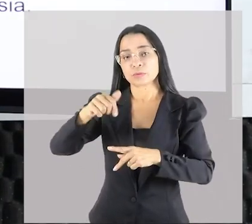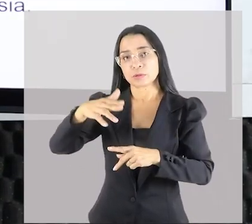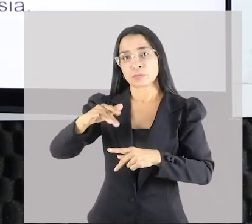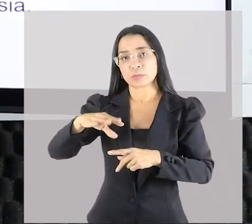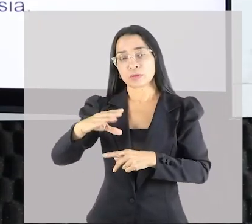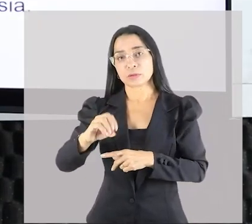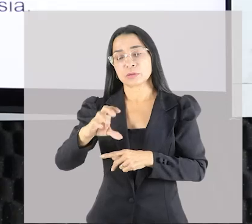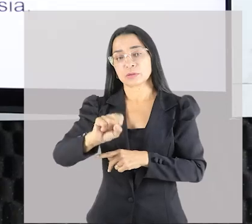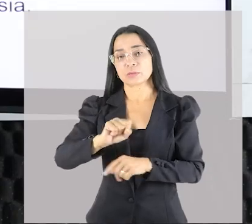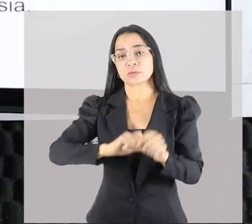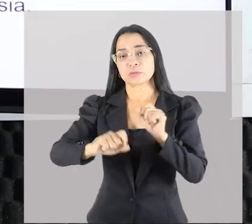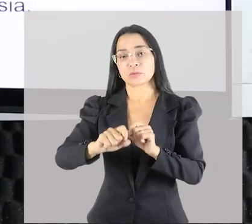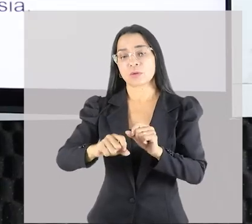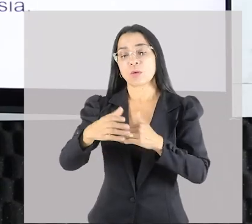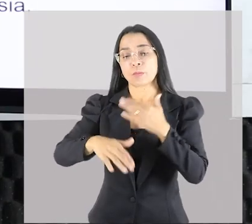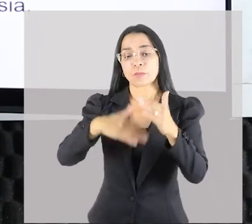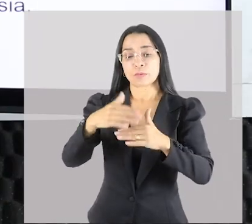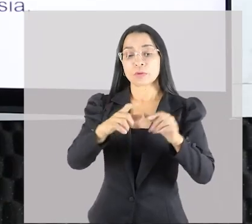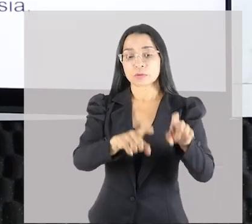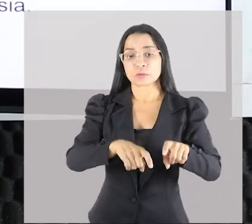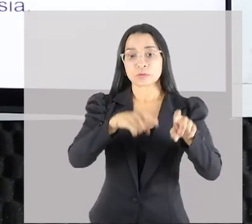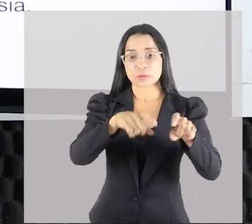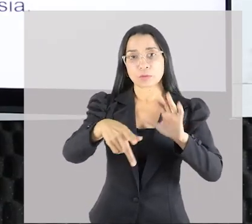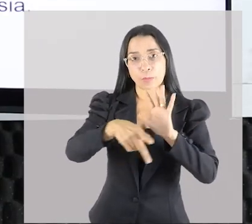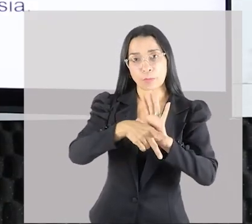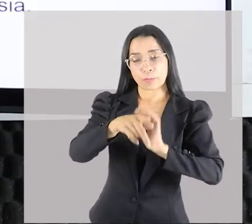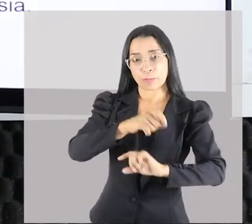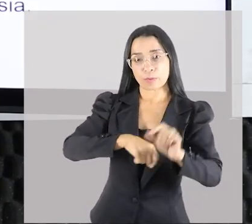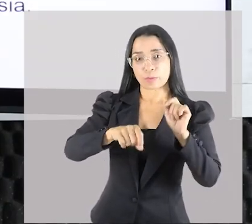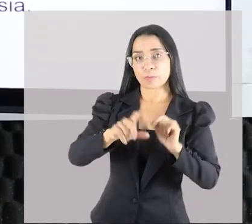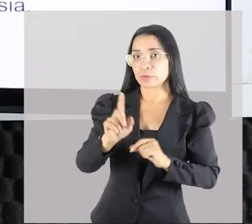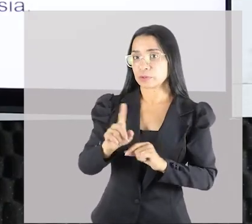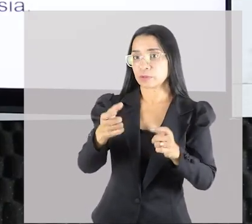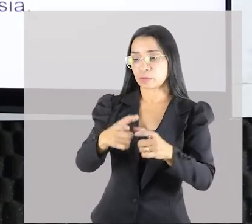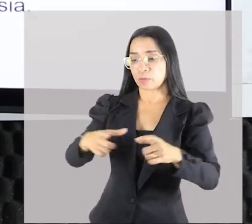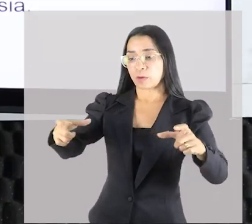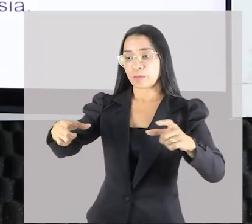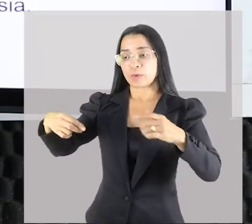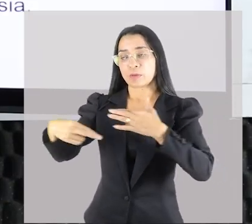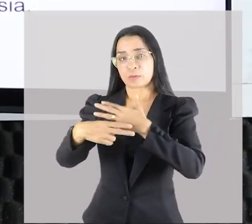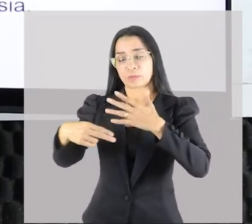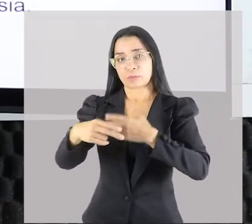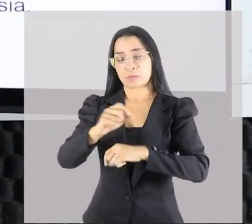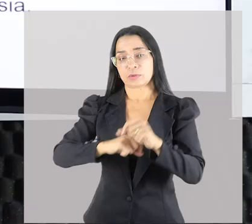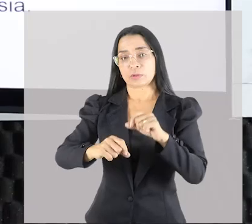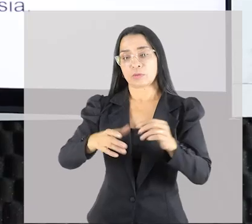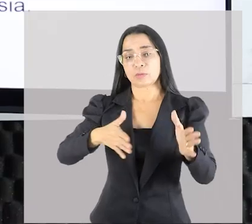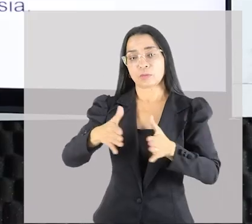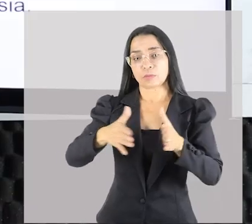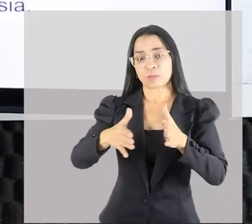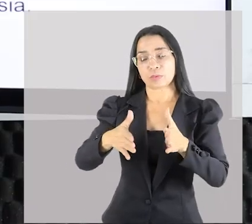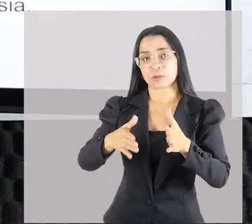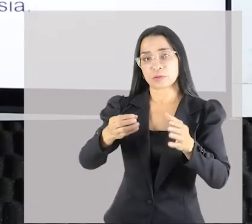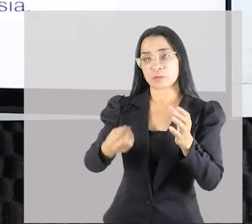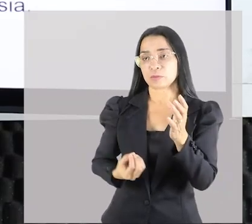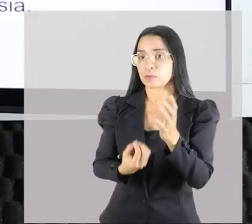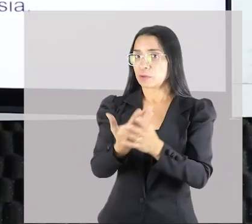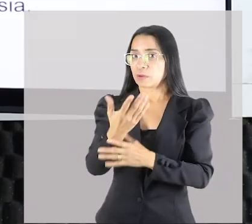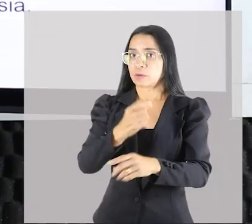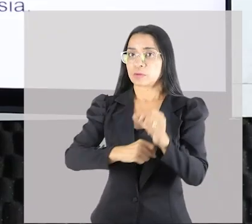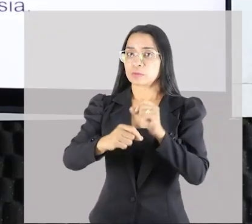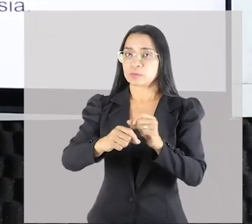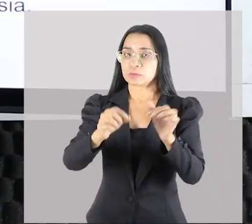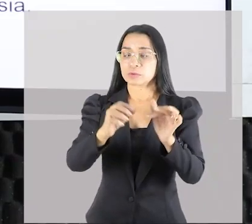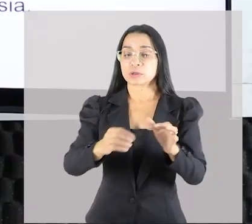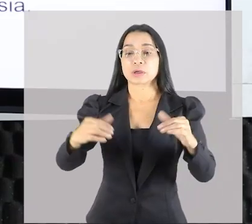e não de um aumento da urbanização. E aí, desse período do feudalismo, você começa a ver cidades surgindo. Mas